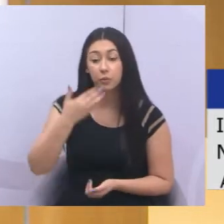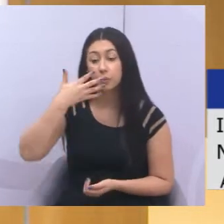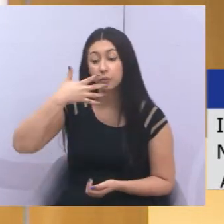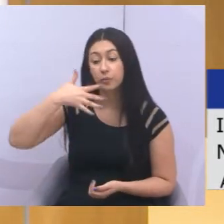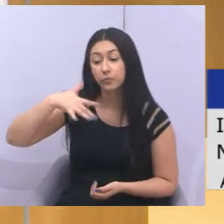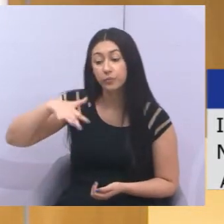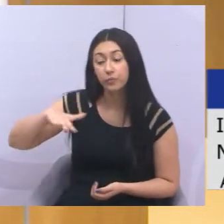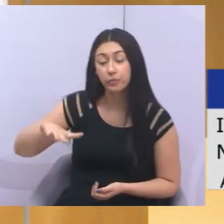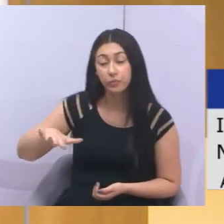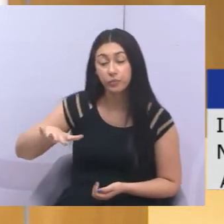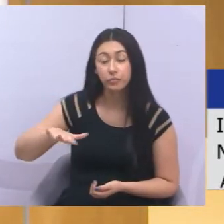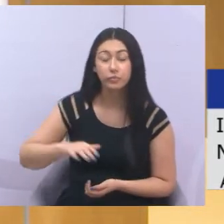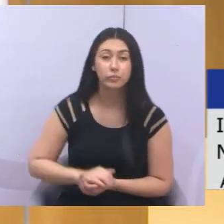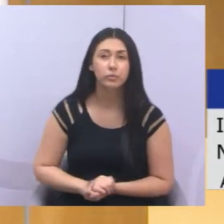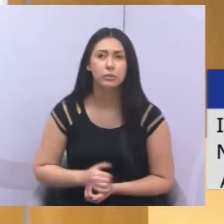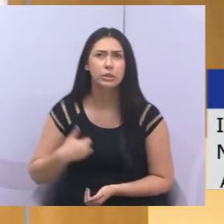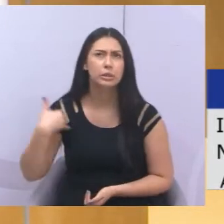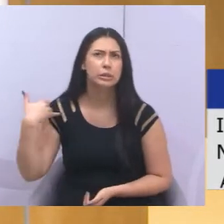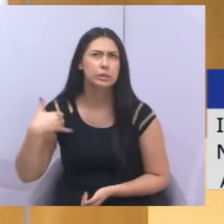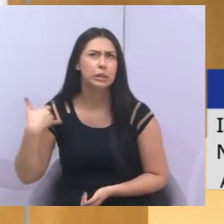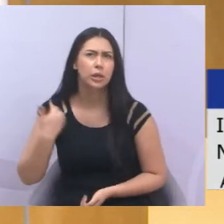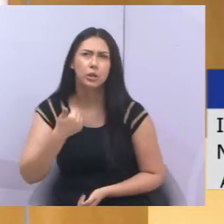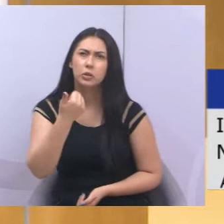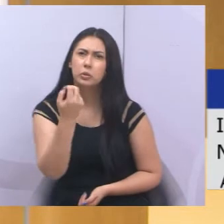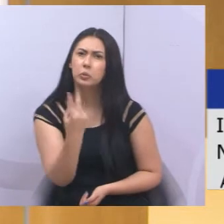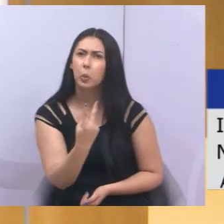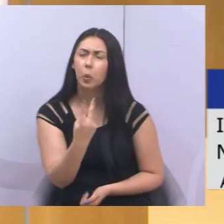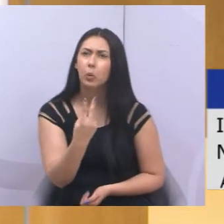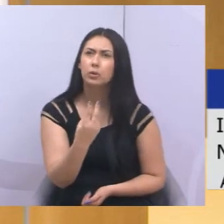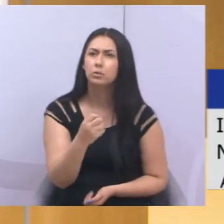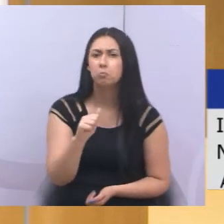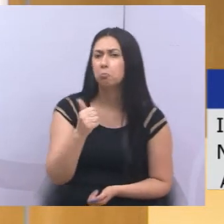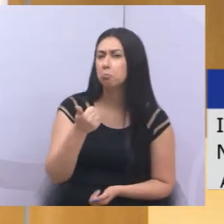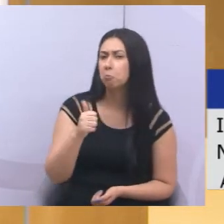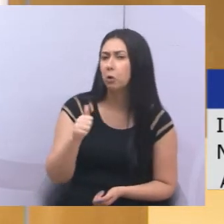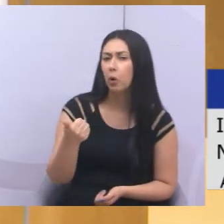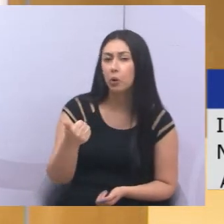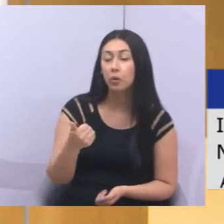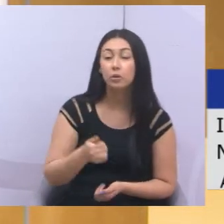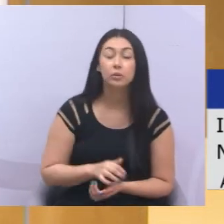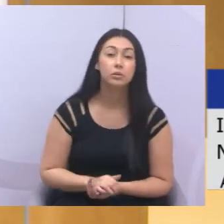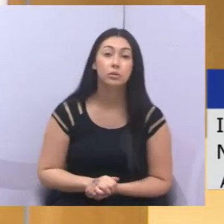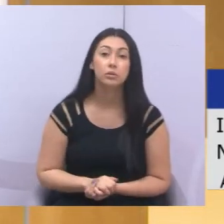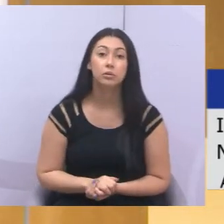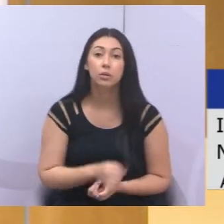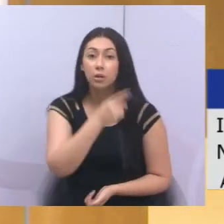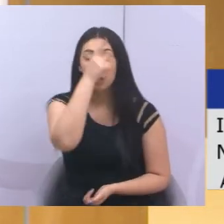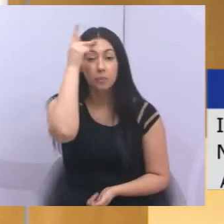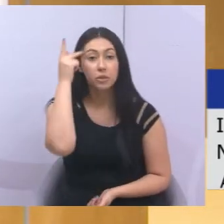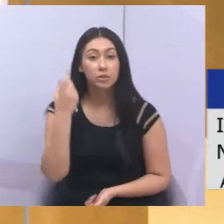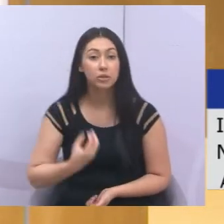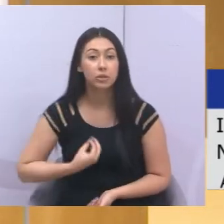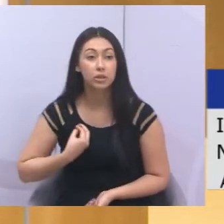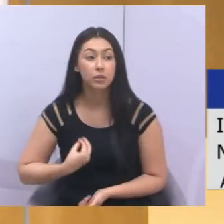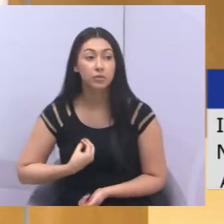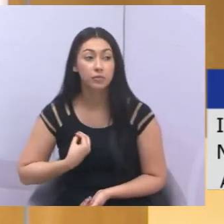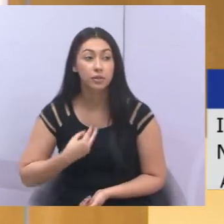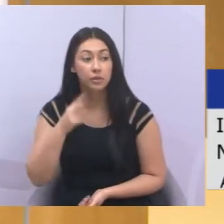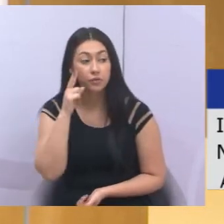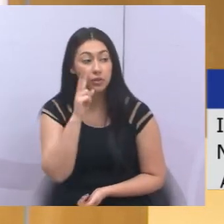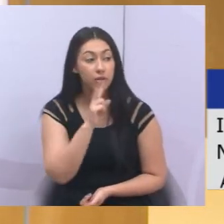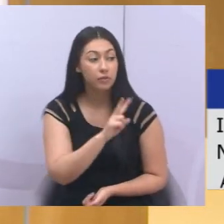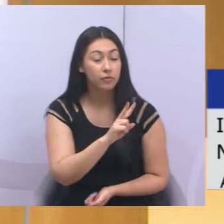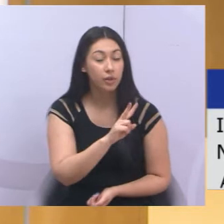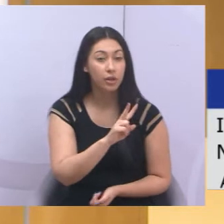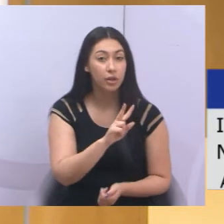criança de 12 anos, de 11 anos, para quem convive com a realidade da Fundação